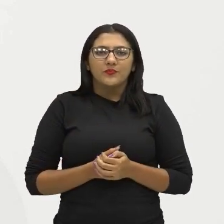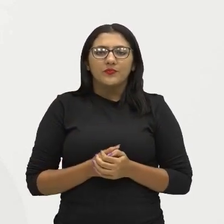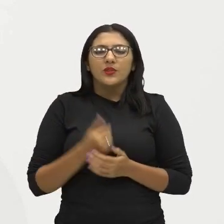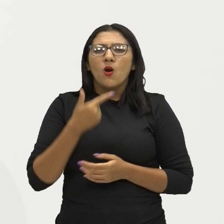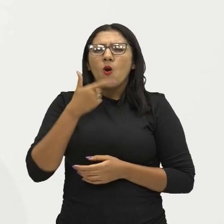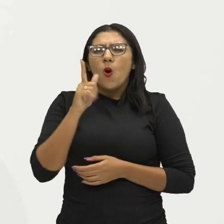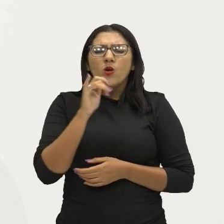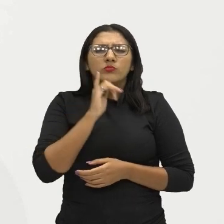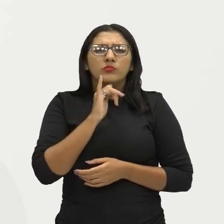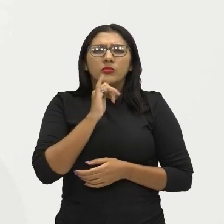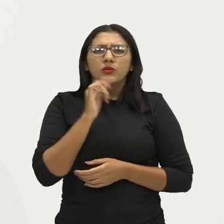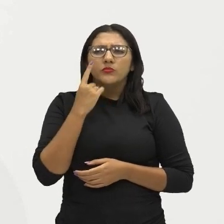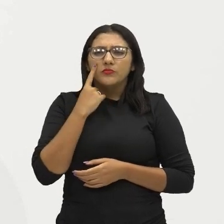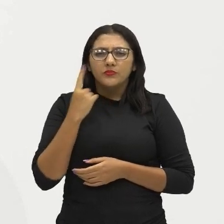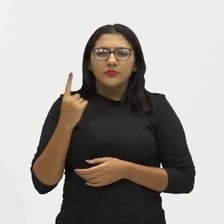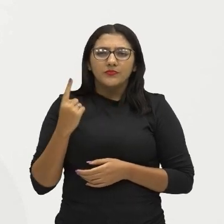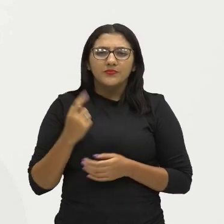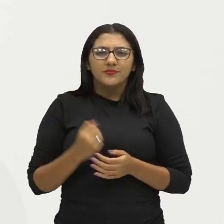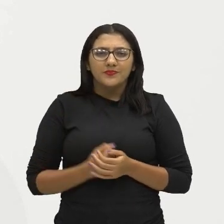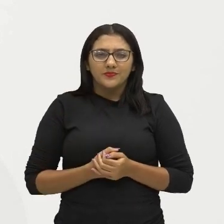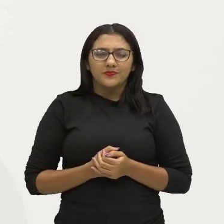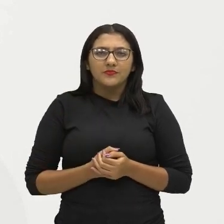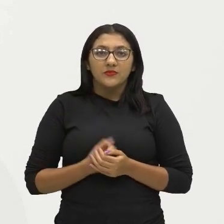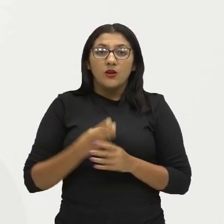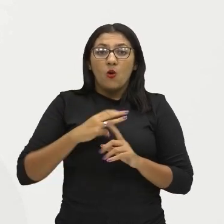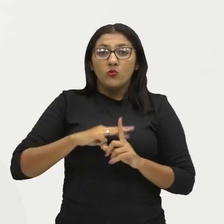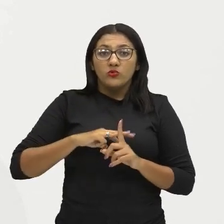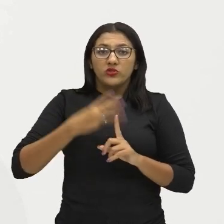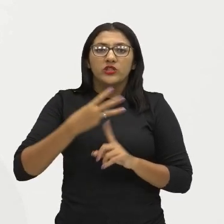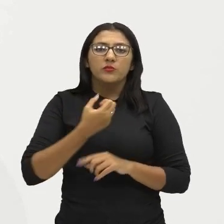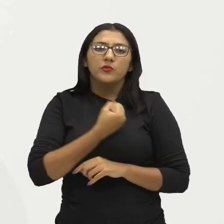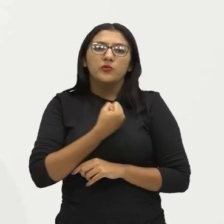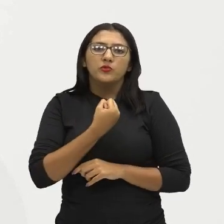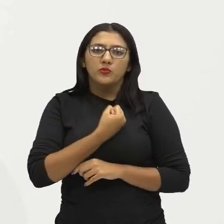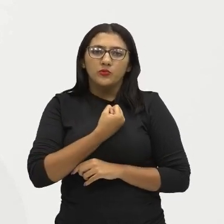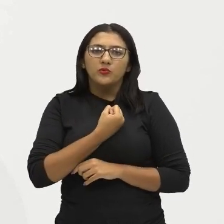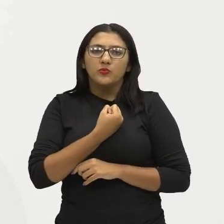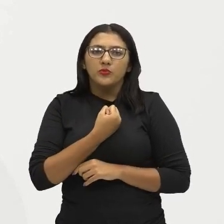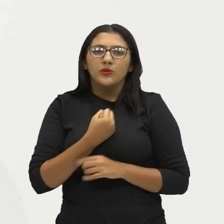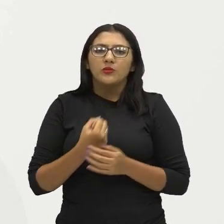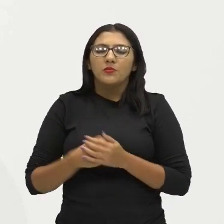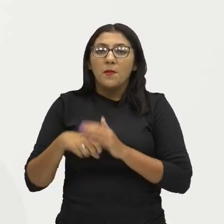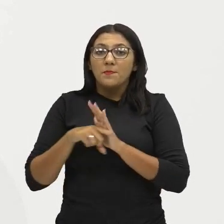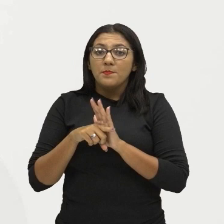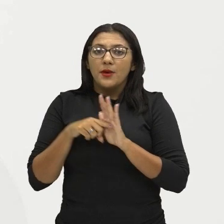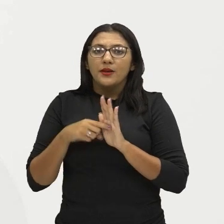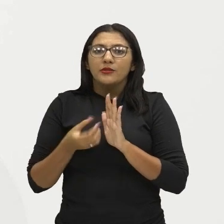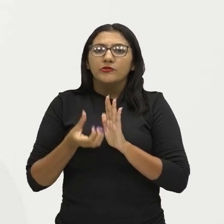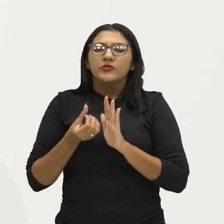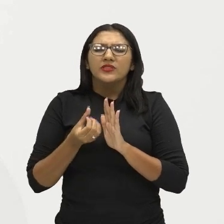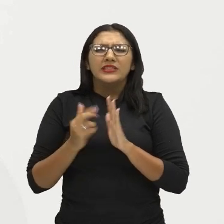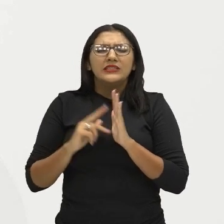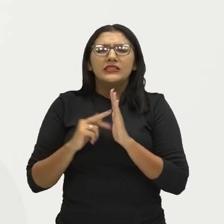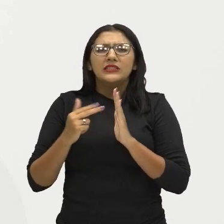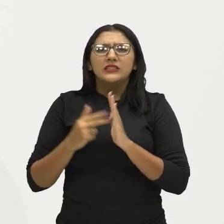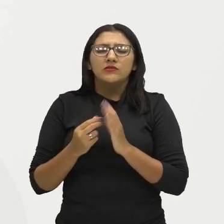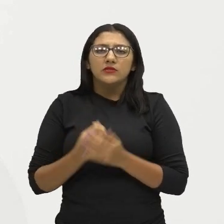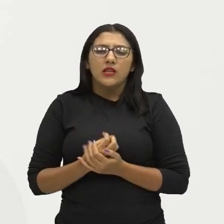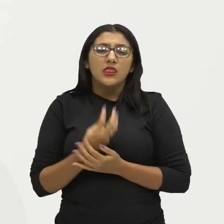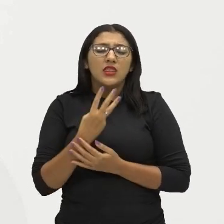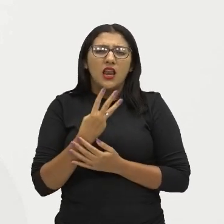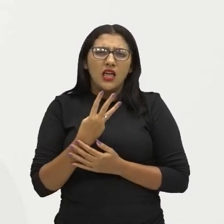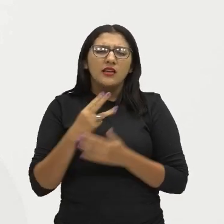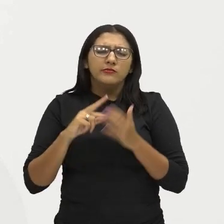outra situação. O triplo de um número menos 6. Olha, o que é o triplo? O triplo é 3,